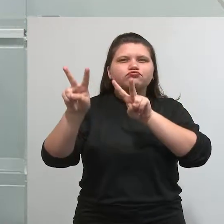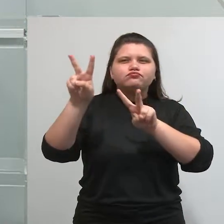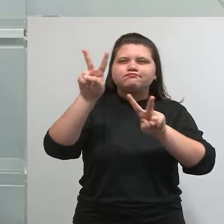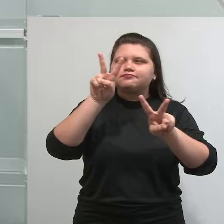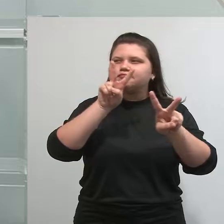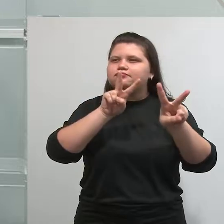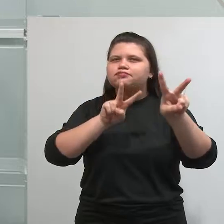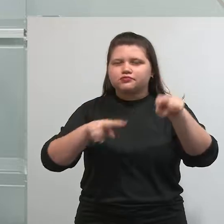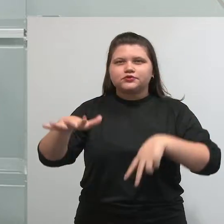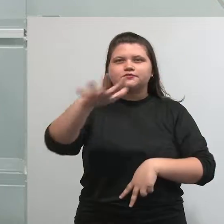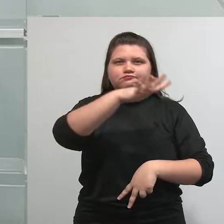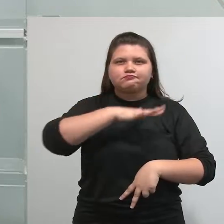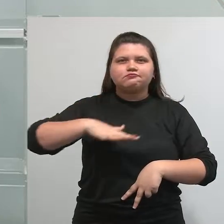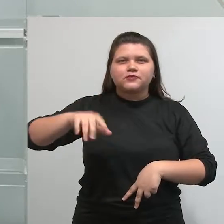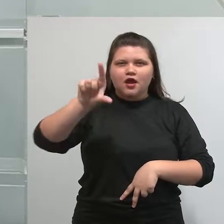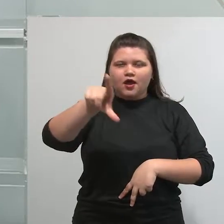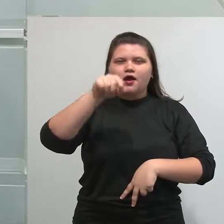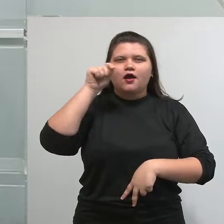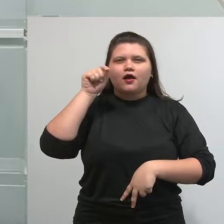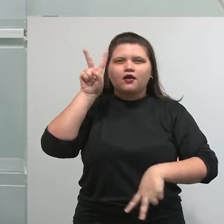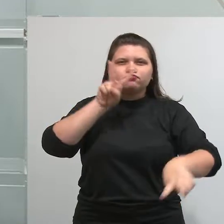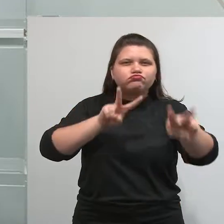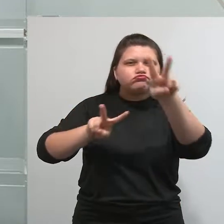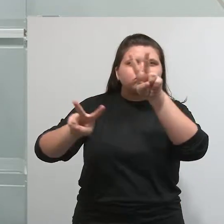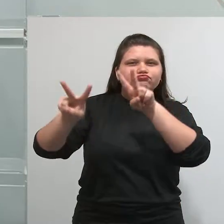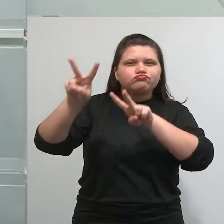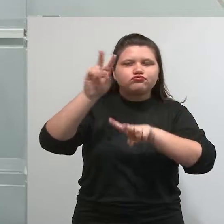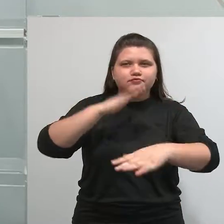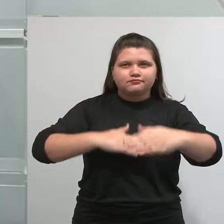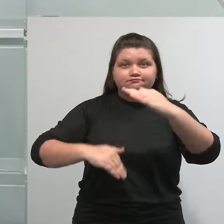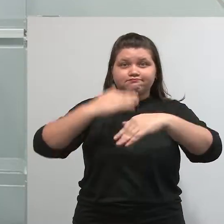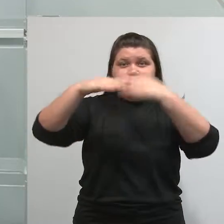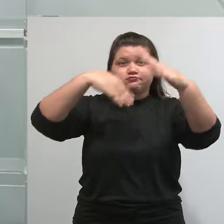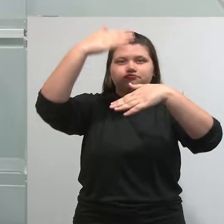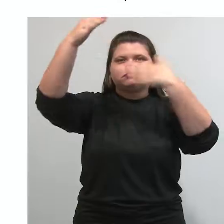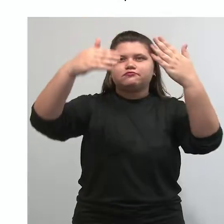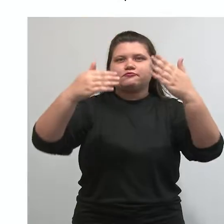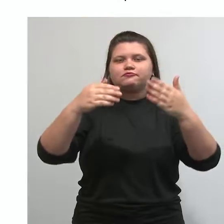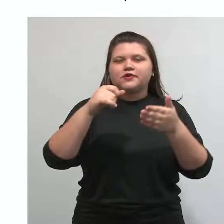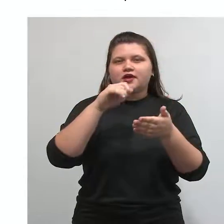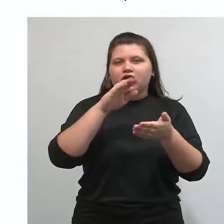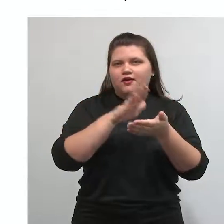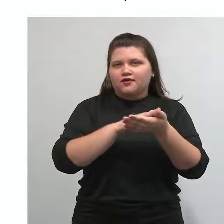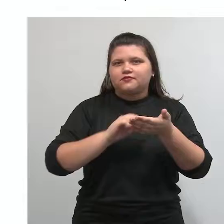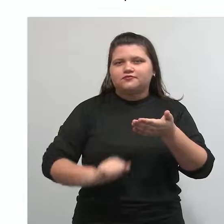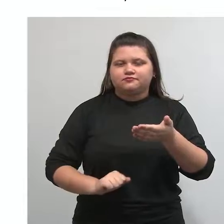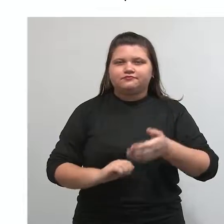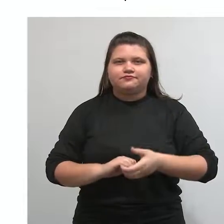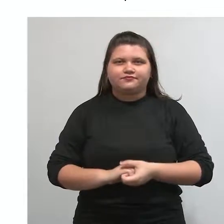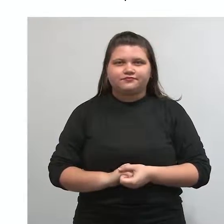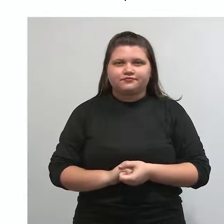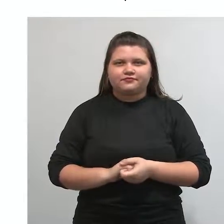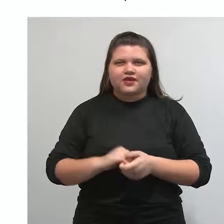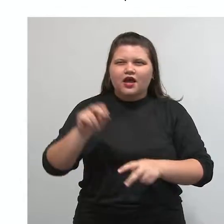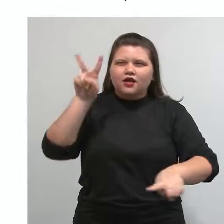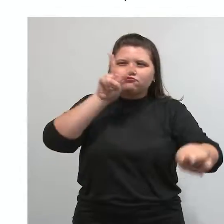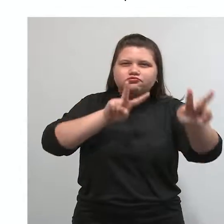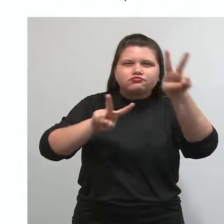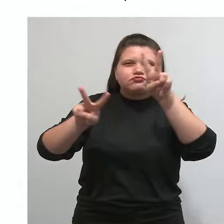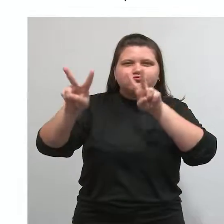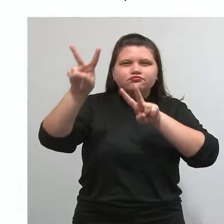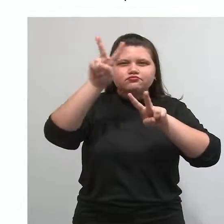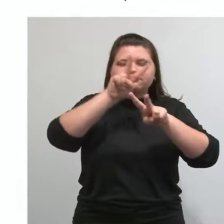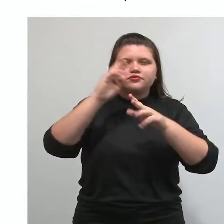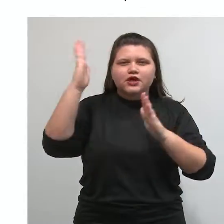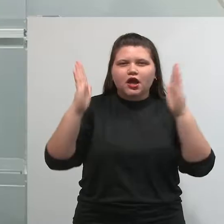no ambiente que você escolher para desenvolver a sua atividade. O observar é aquele momento em que você